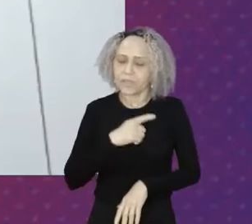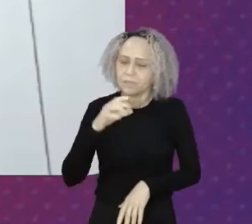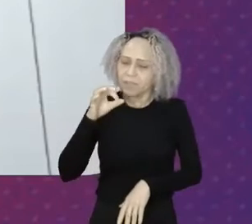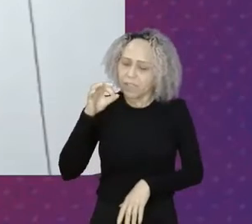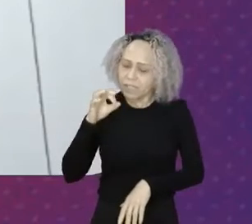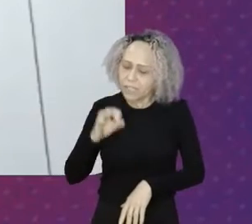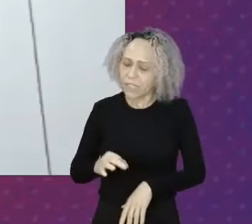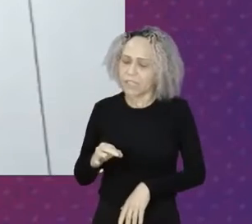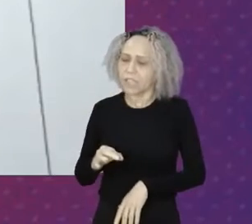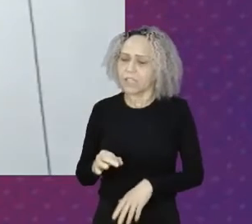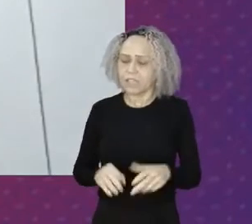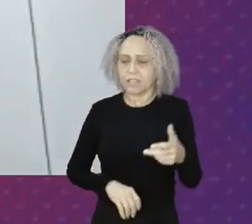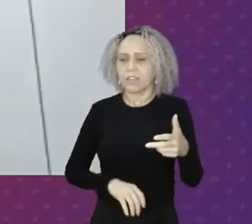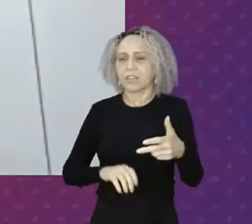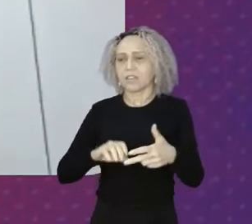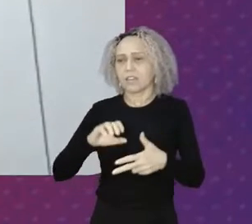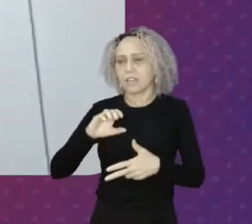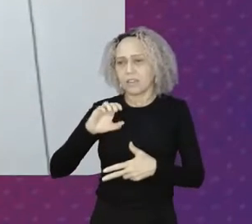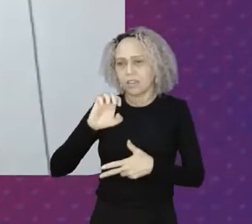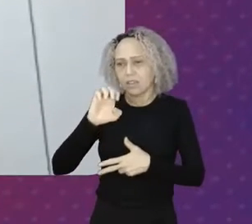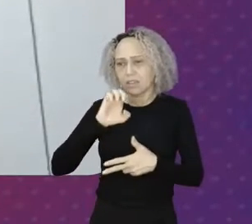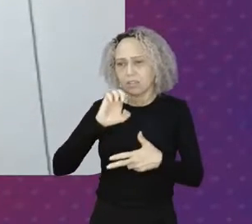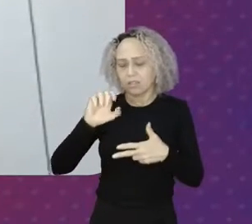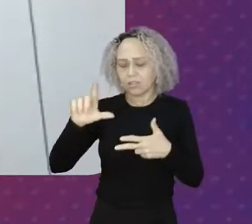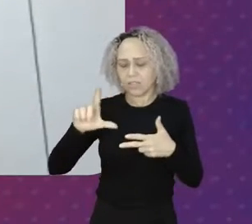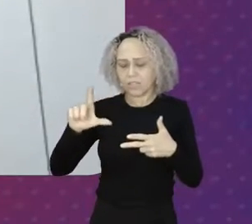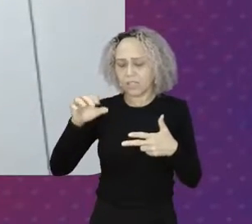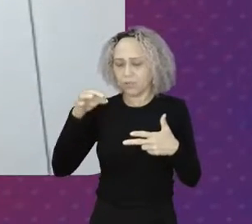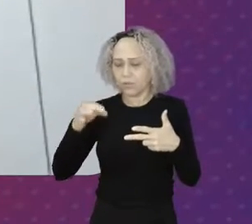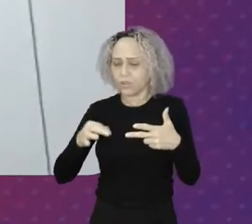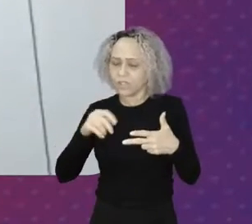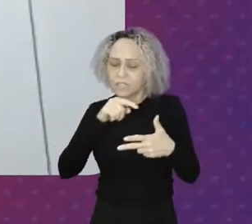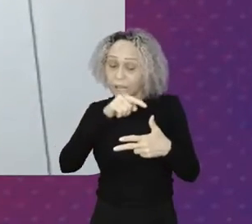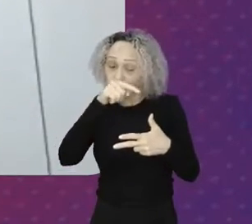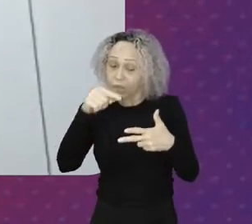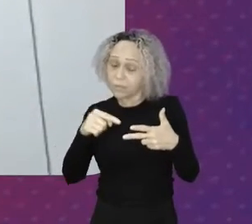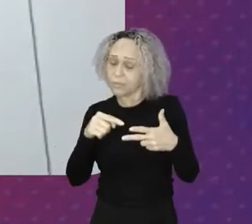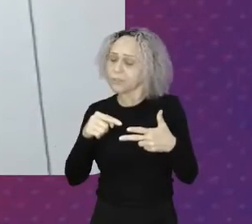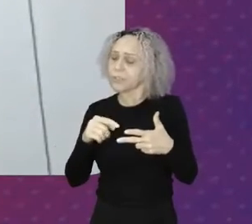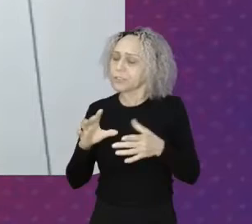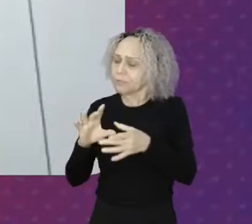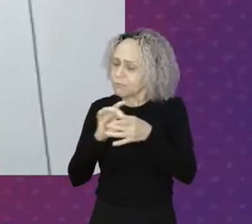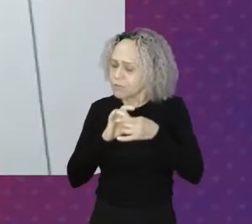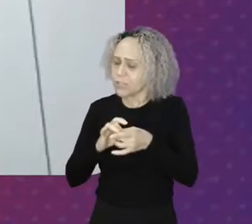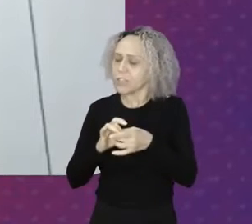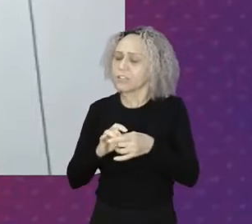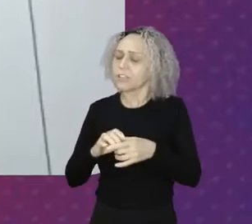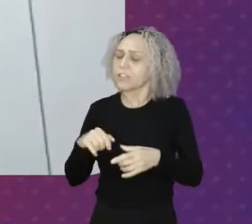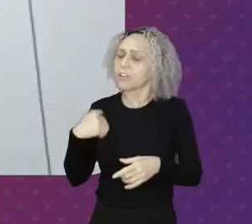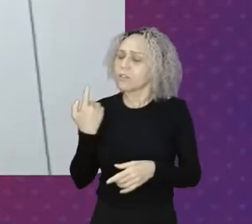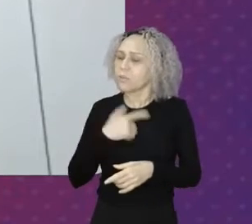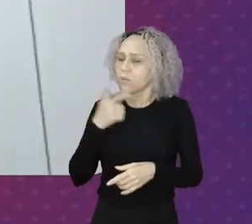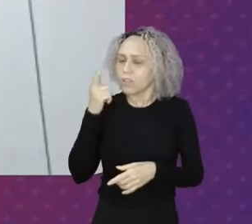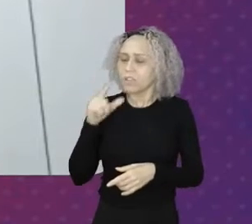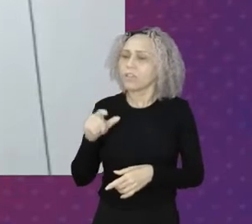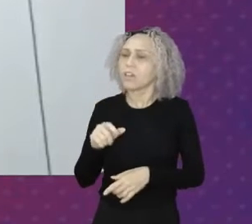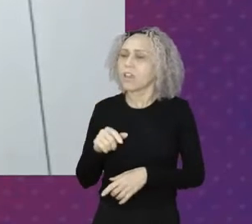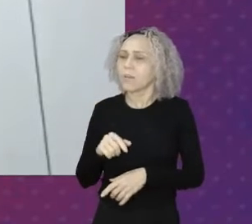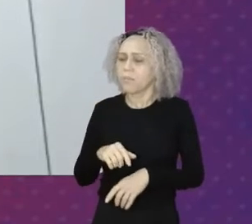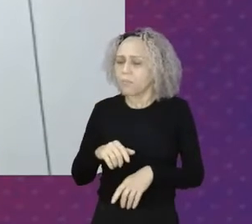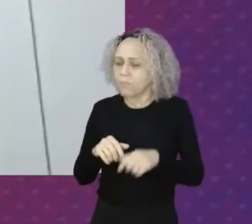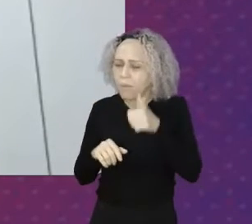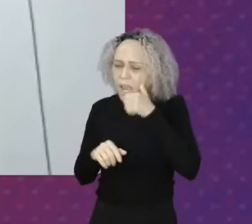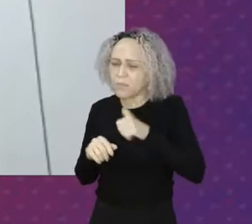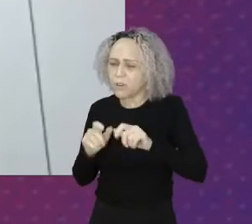três poderes da República e da sociedade civil que a gente vai conseguir ter mais mulheres nos espaços de poder, que